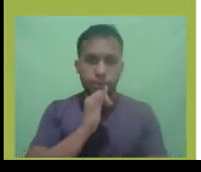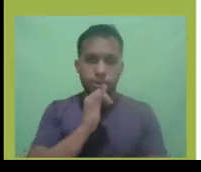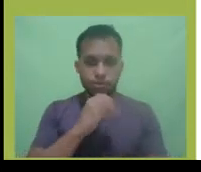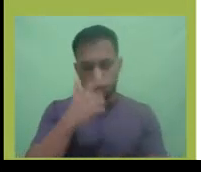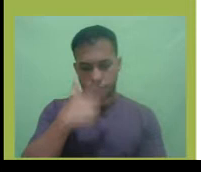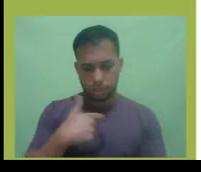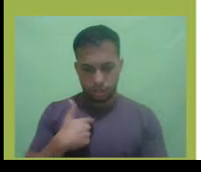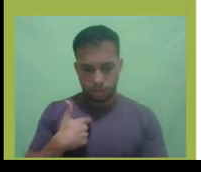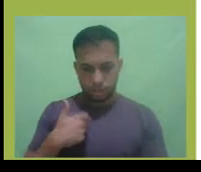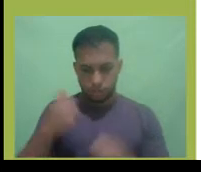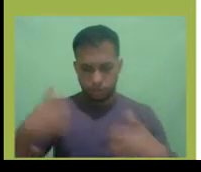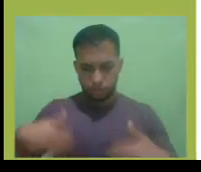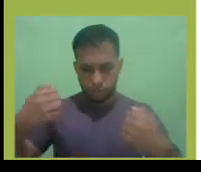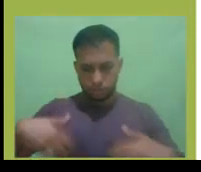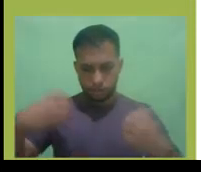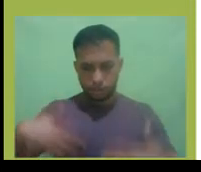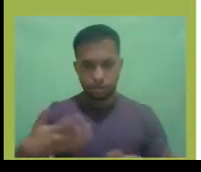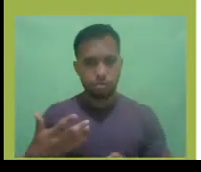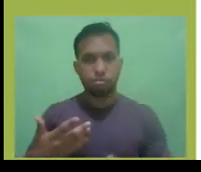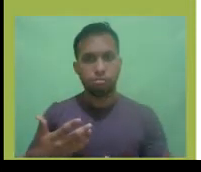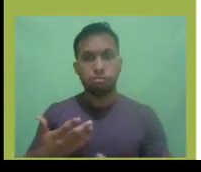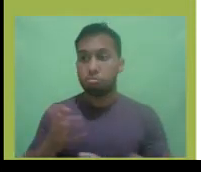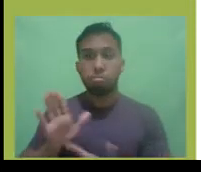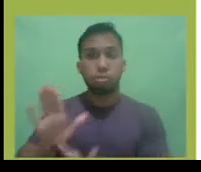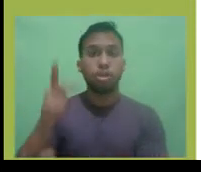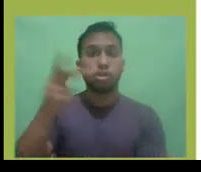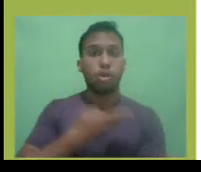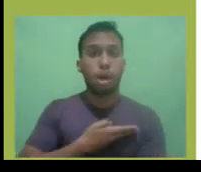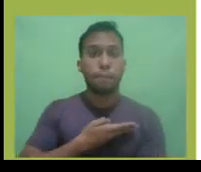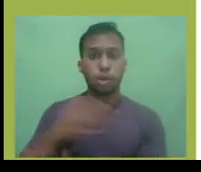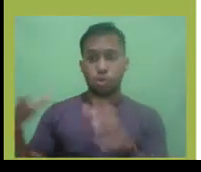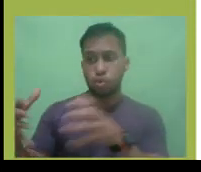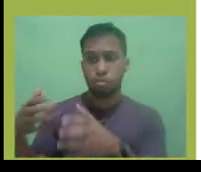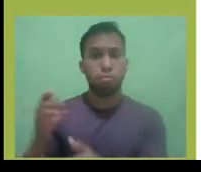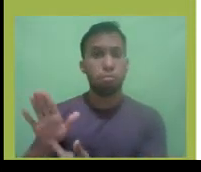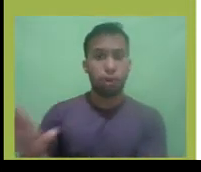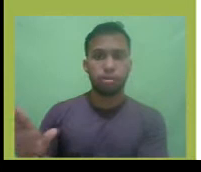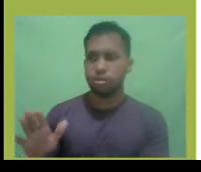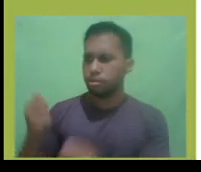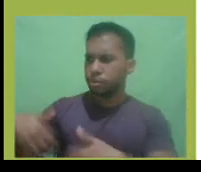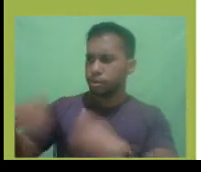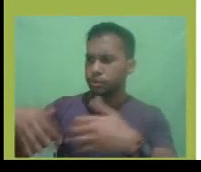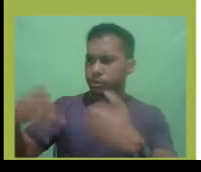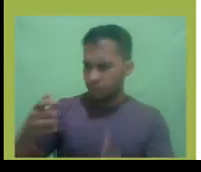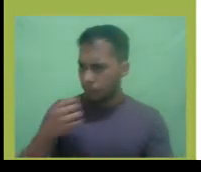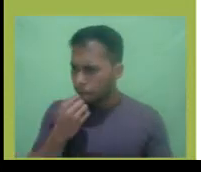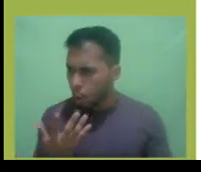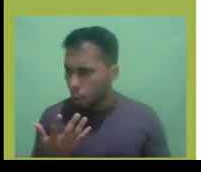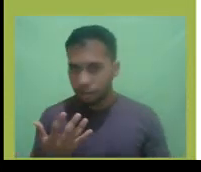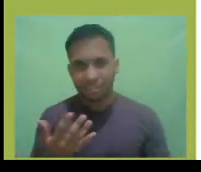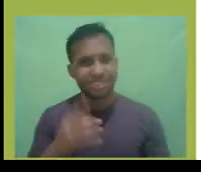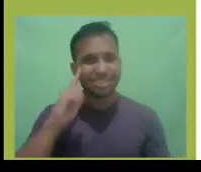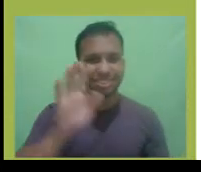preferência apresente para algum colega antes. Isso ajuda a guardar, a sedimentar o conteúdo na sua mente. E